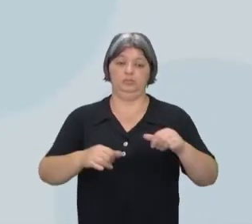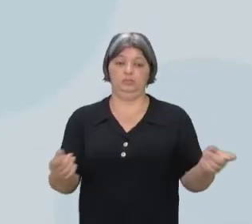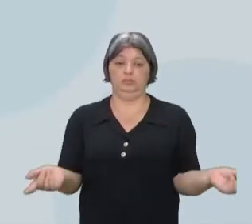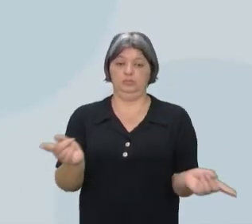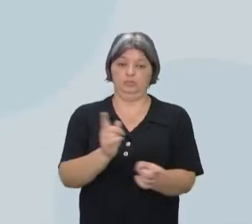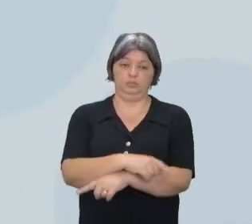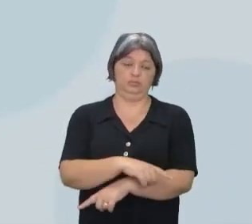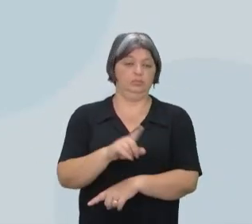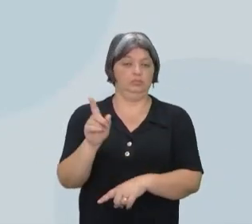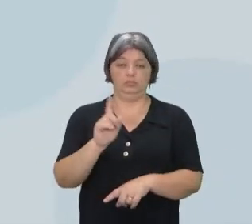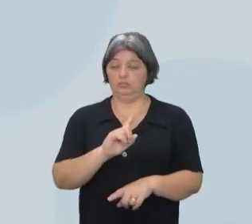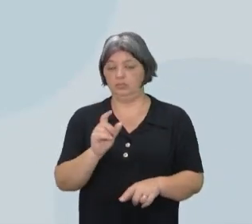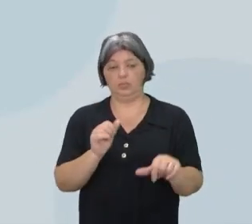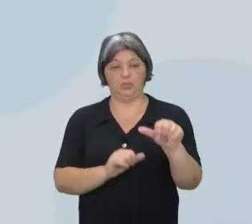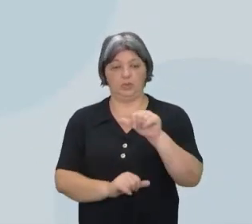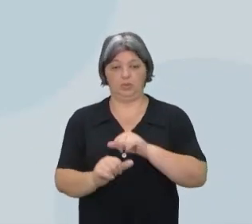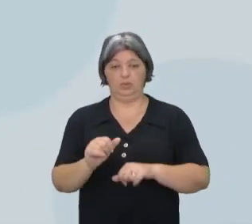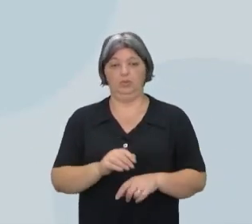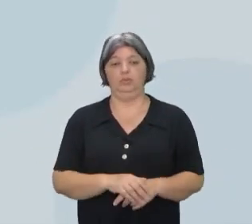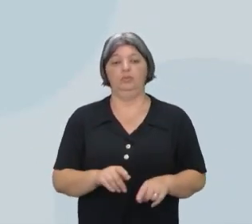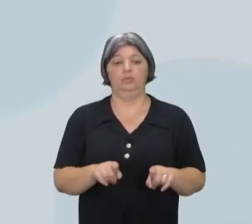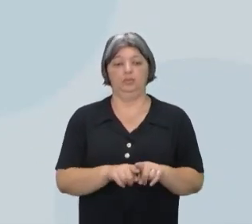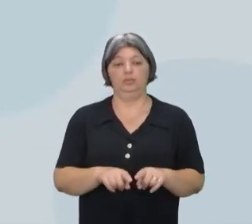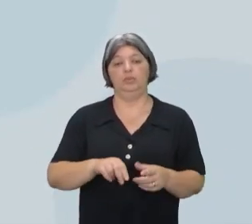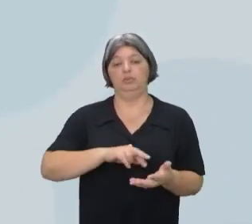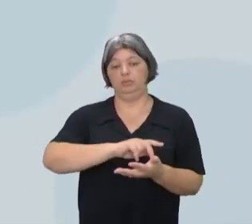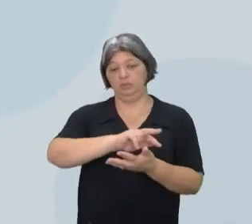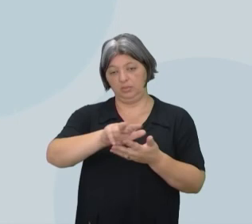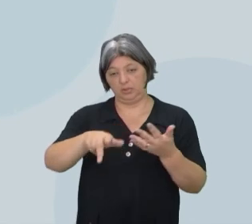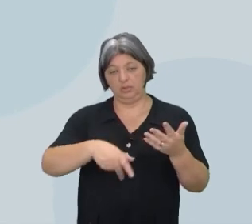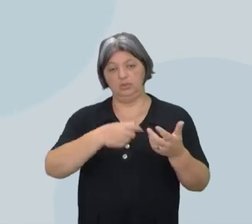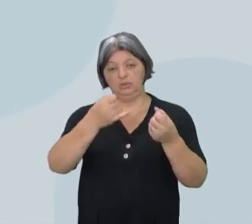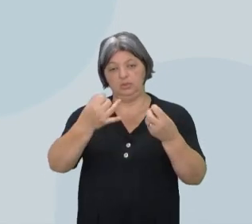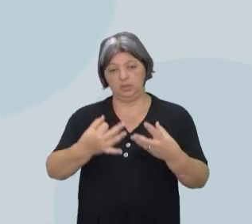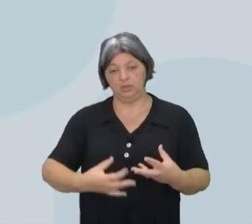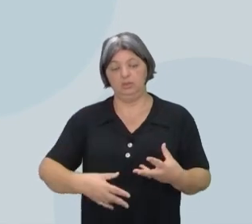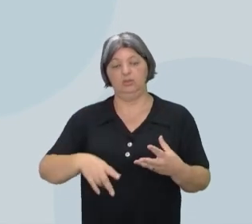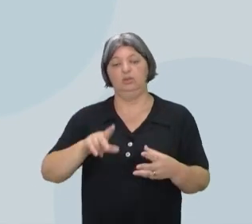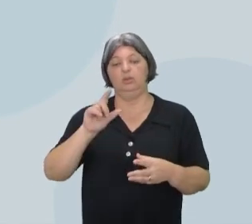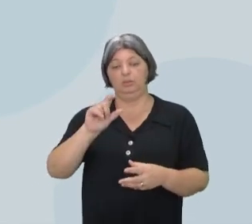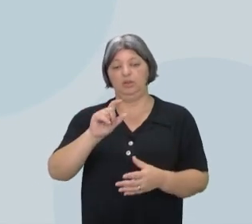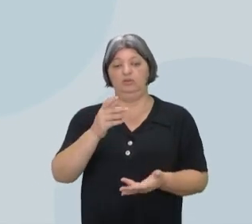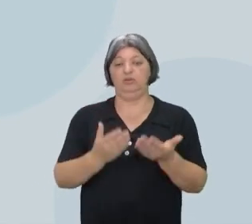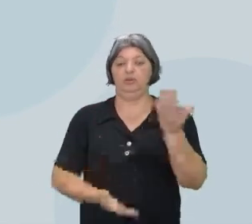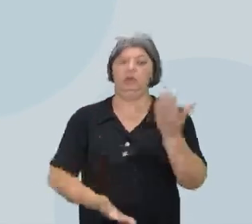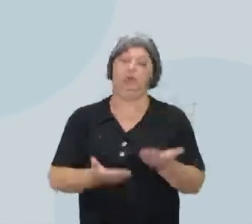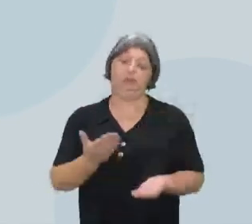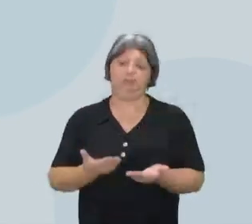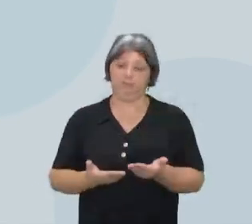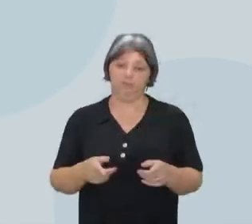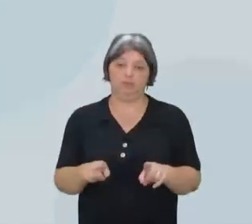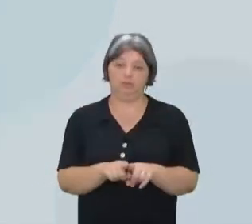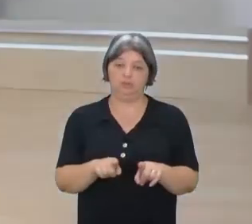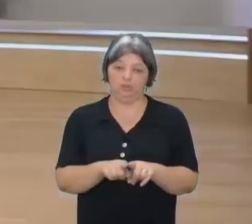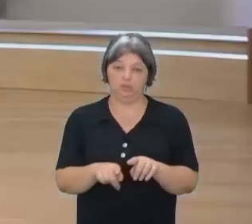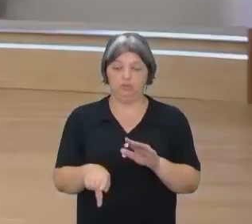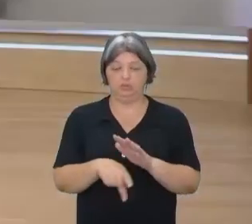e diferentes definições para a palavra equilíbrio. E o que vem por aí? O equilíbrio químico propriamente dito.